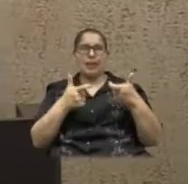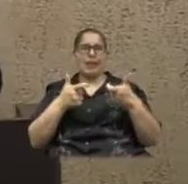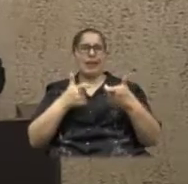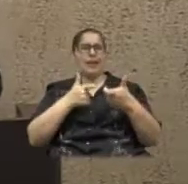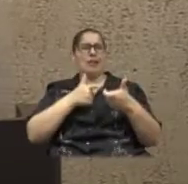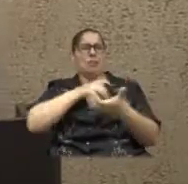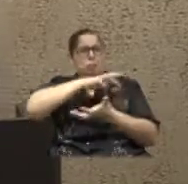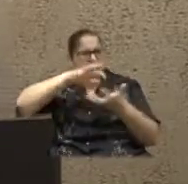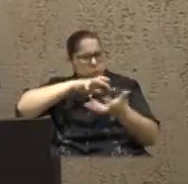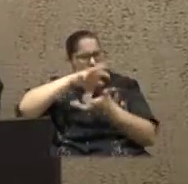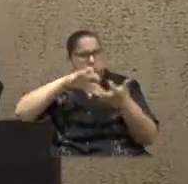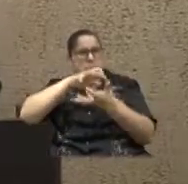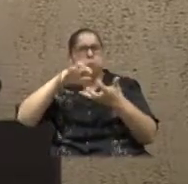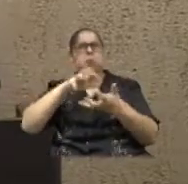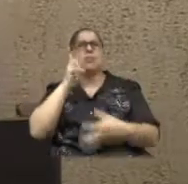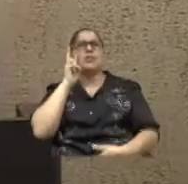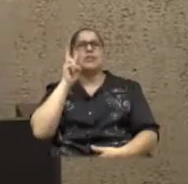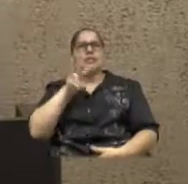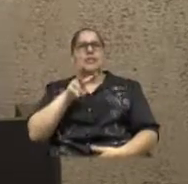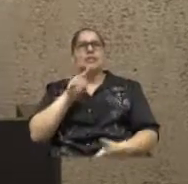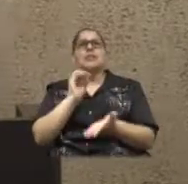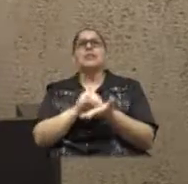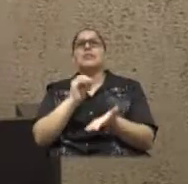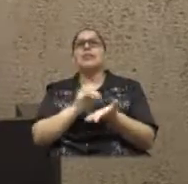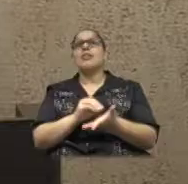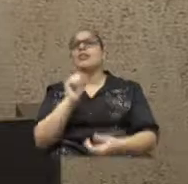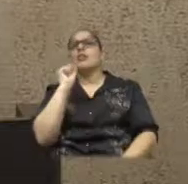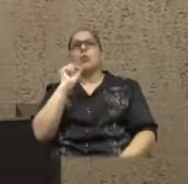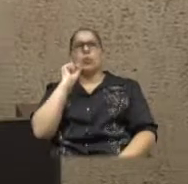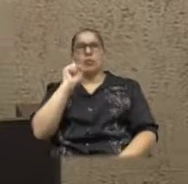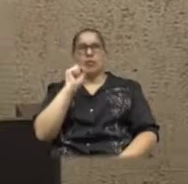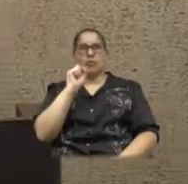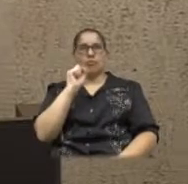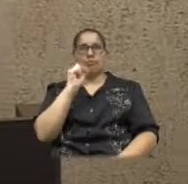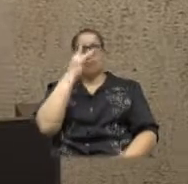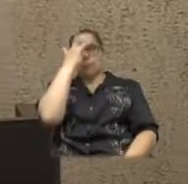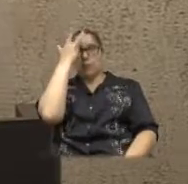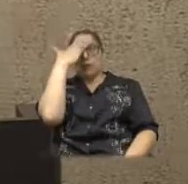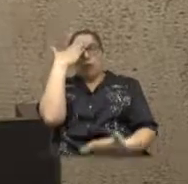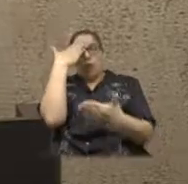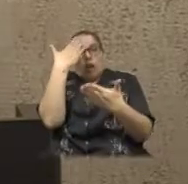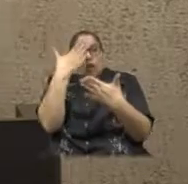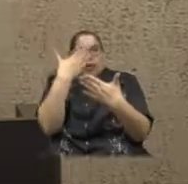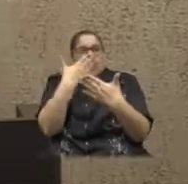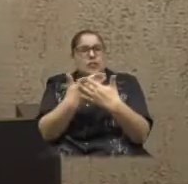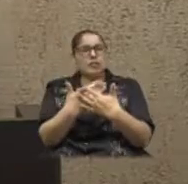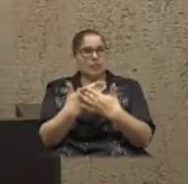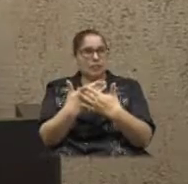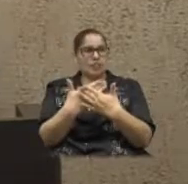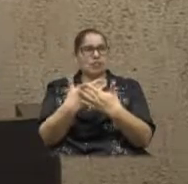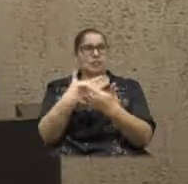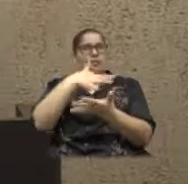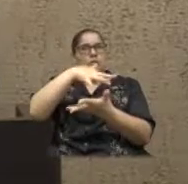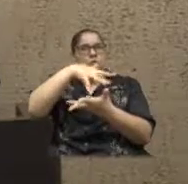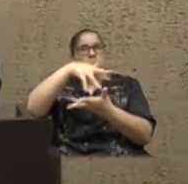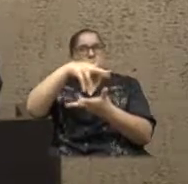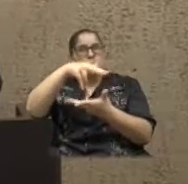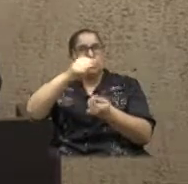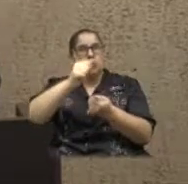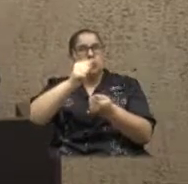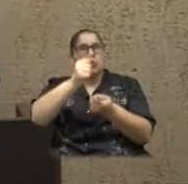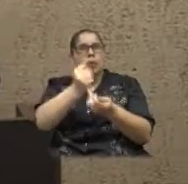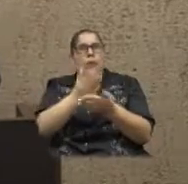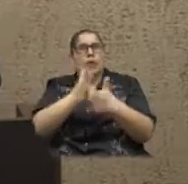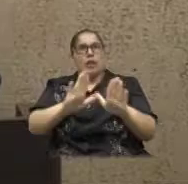Rumores de guerra, a gente está vendo. Então, o que falta mais para a pessoa se conscientizar que ela tem que professar uma